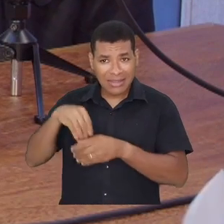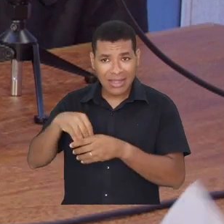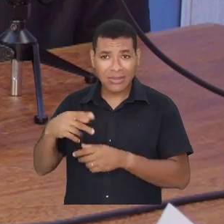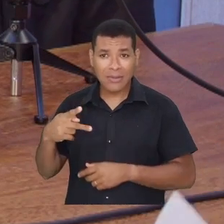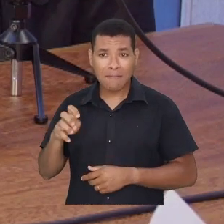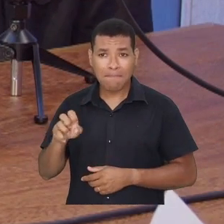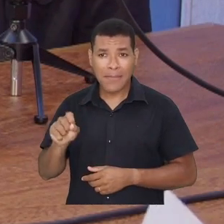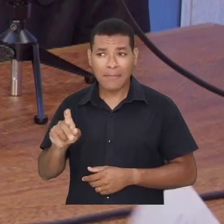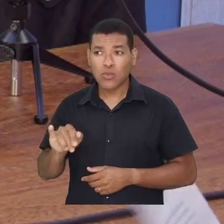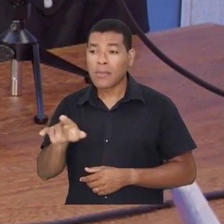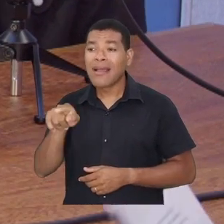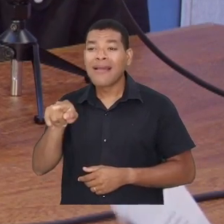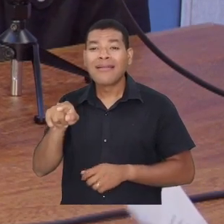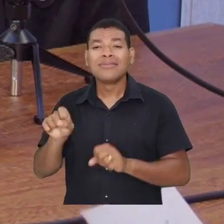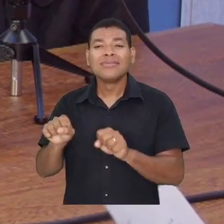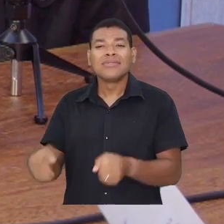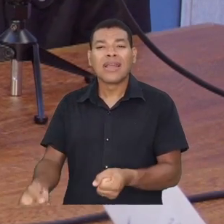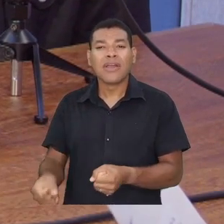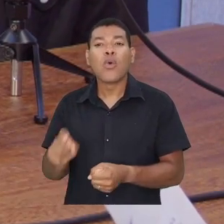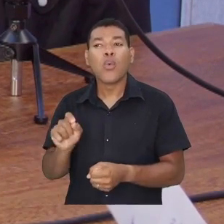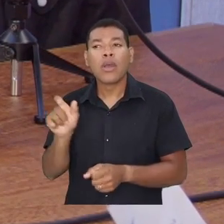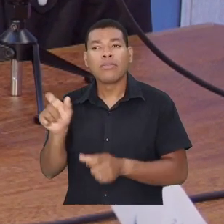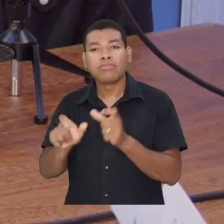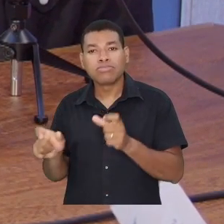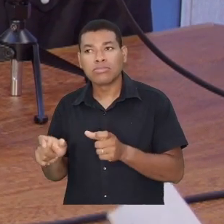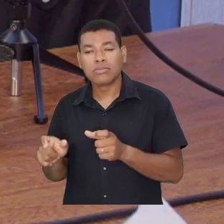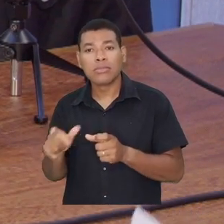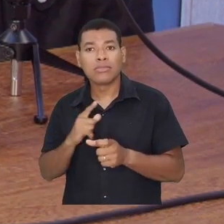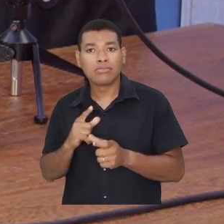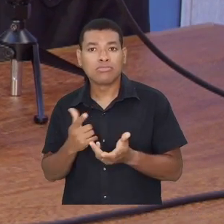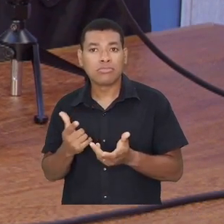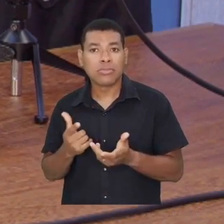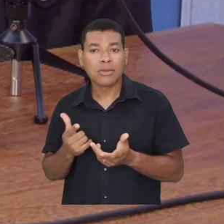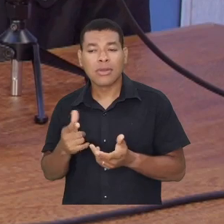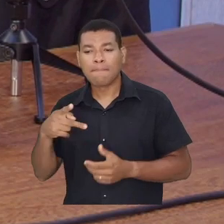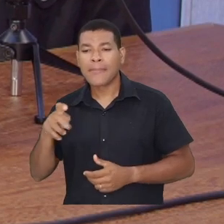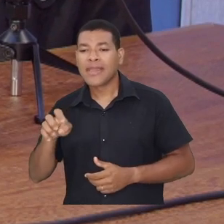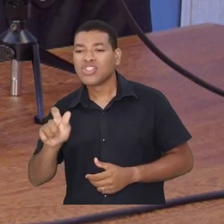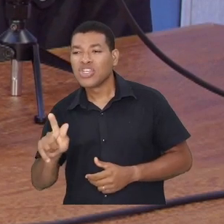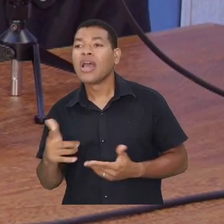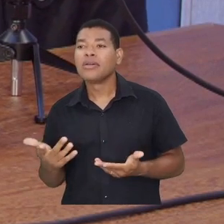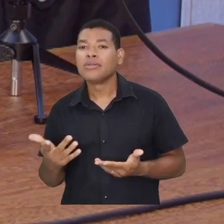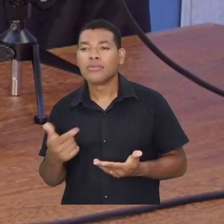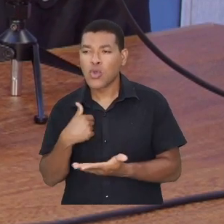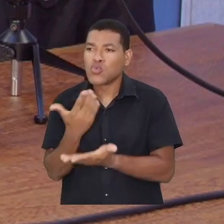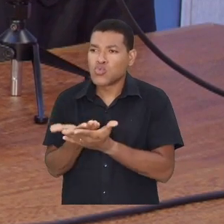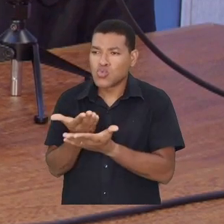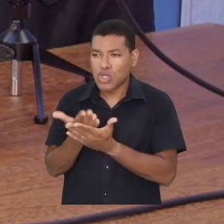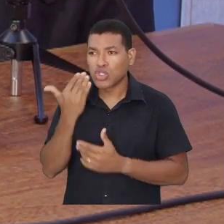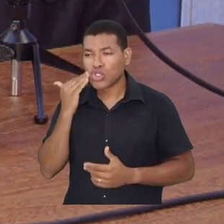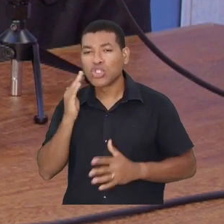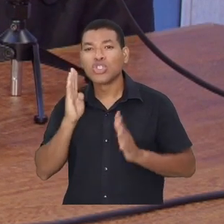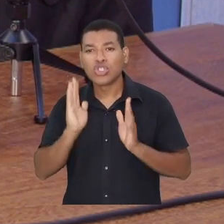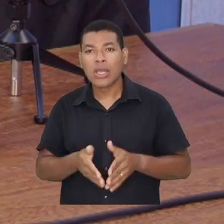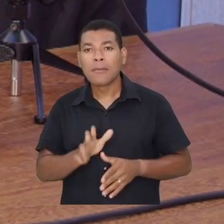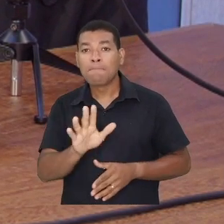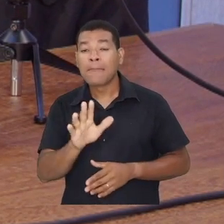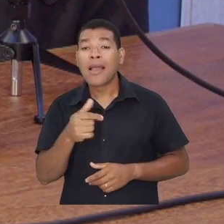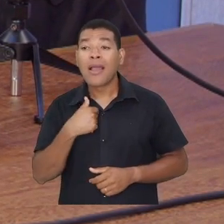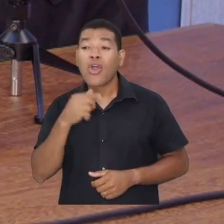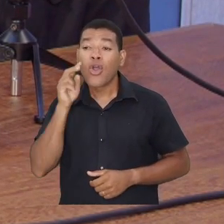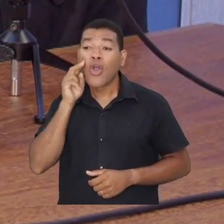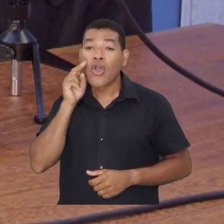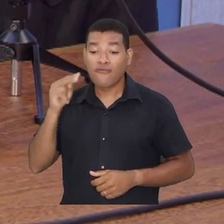sabe o que a PepsiCo defende, o que, uhum. que a P&G defende, isso tem super discernido, estudei, ok. Só que quando ela vai olhar pra